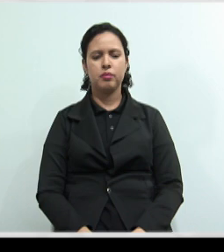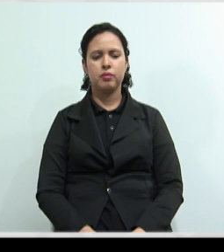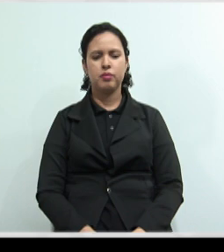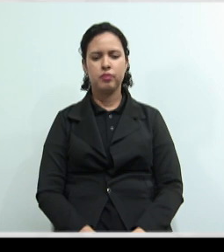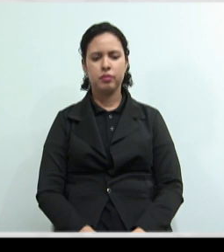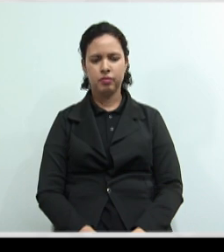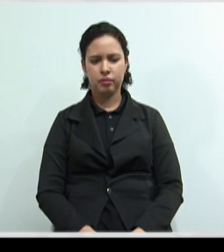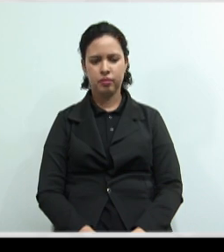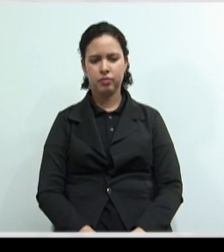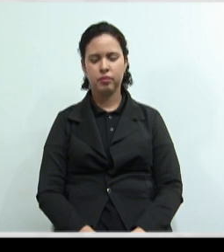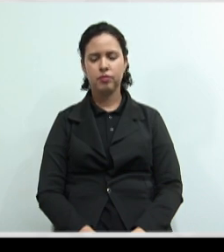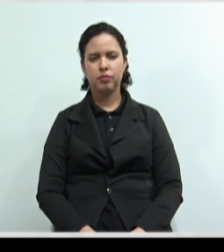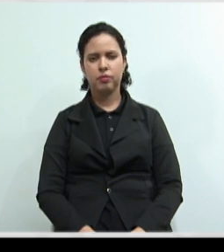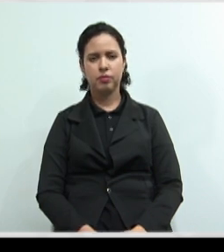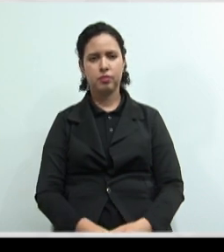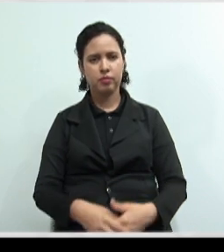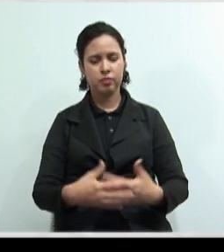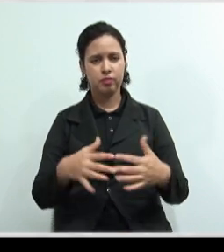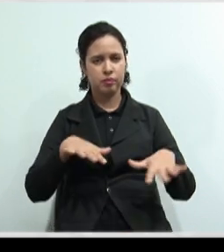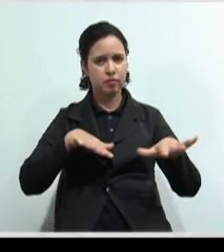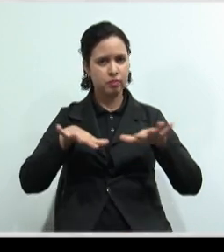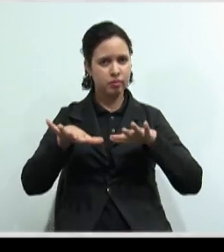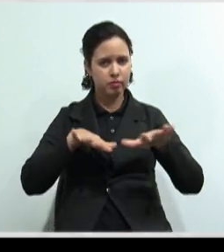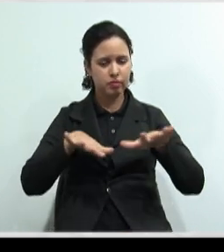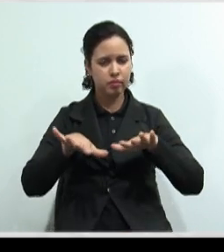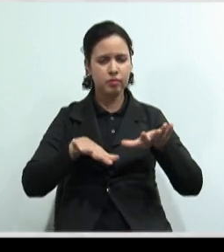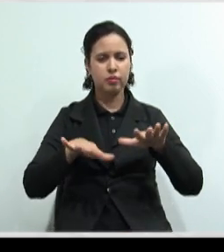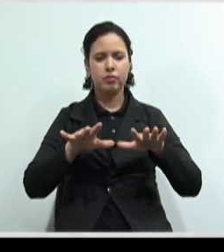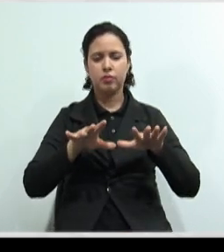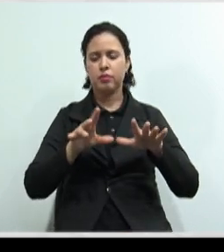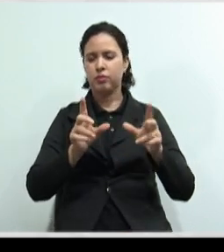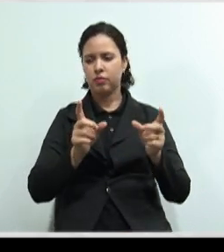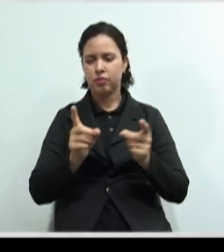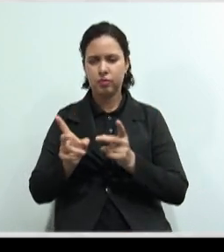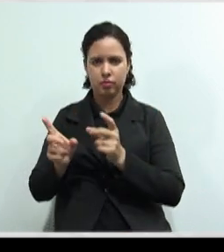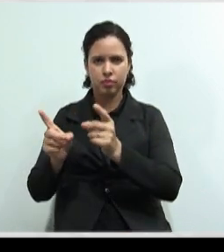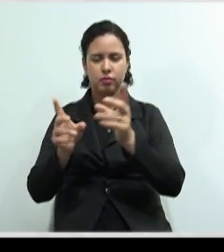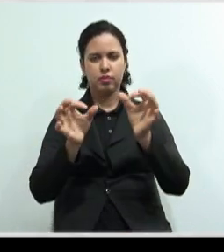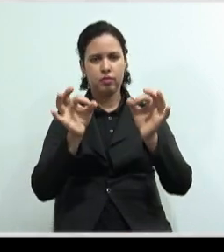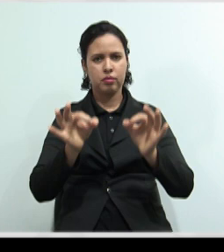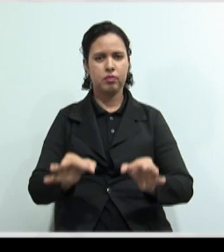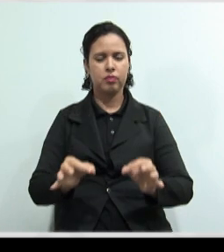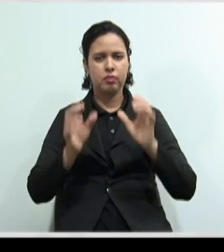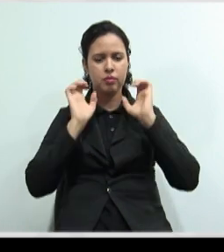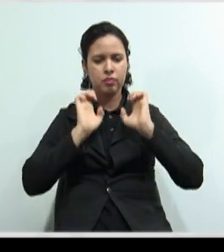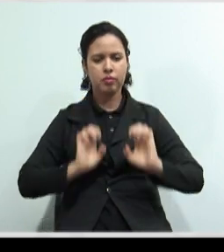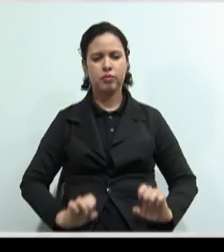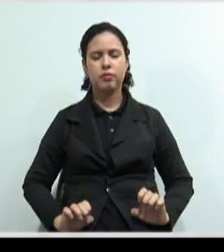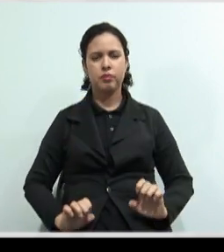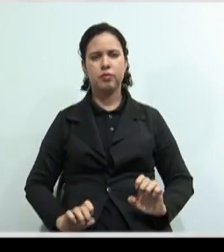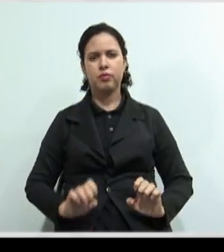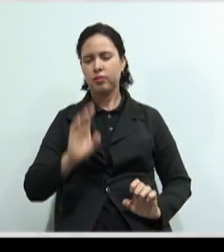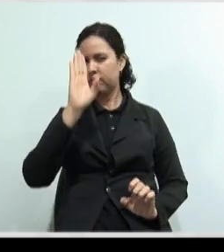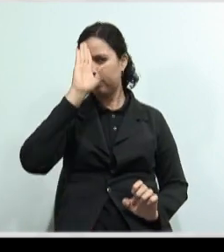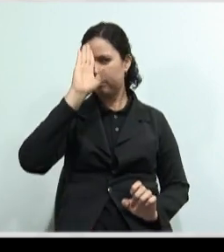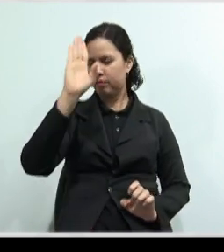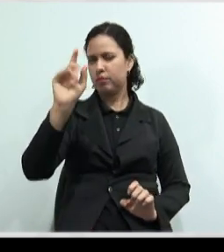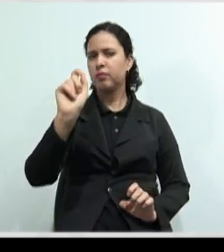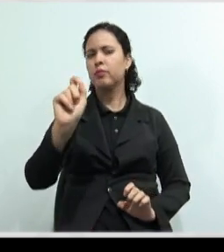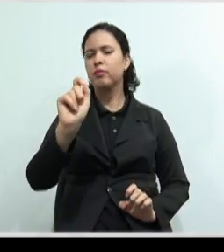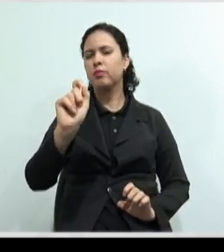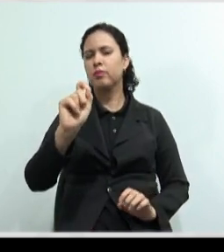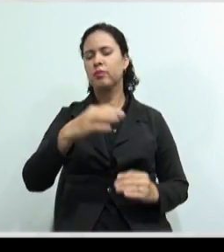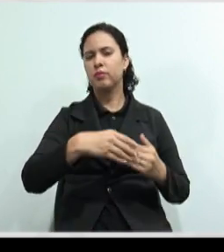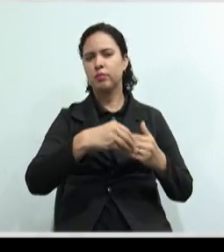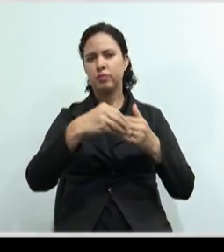de comércio justo e ético, ele dá especial atenção às exportações de países em